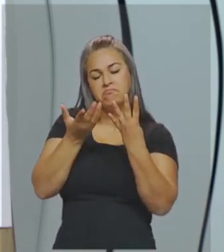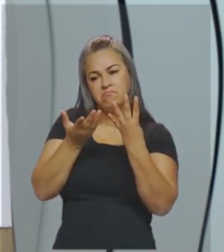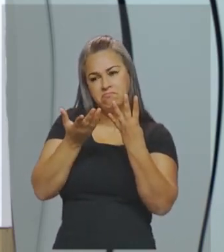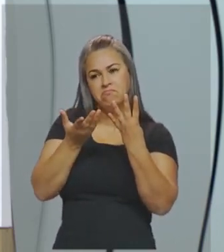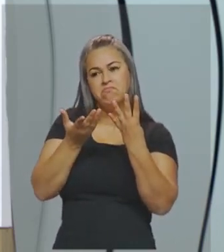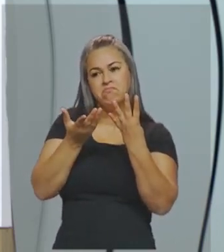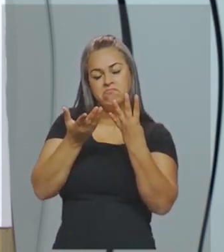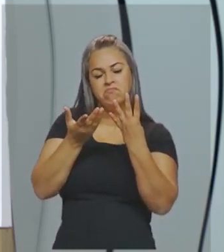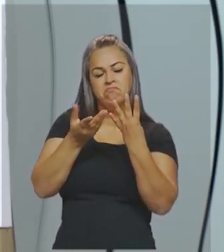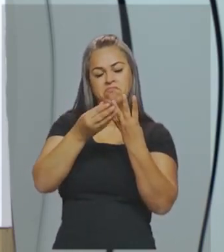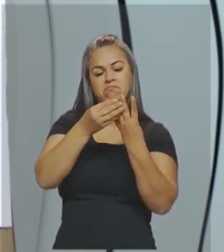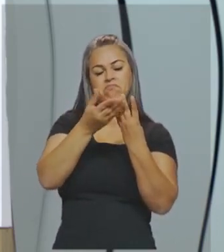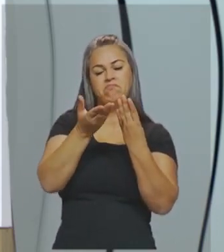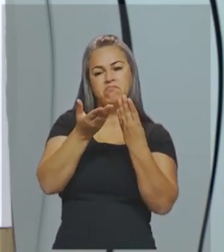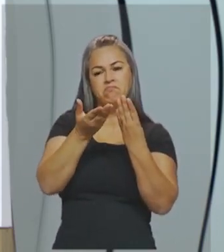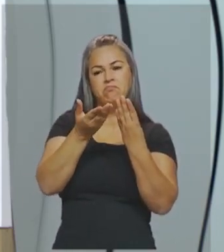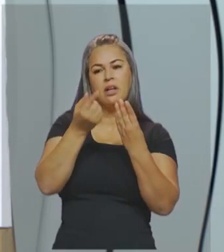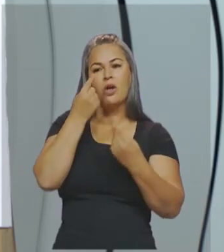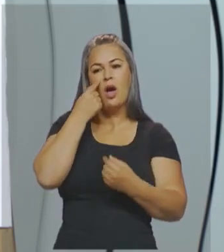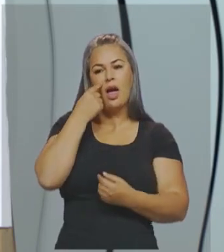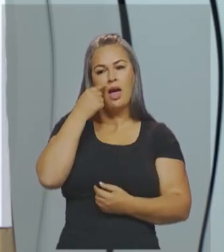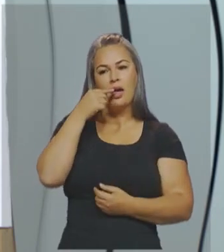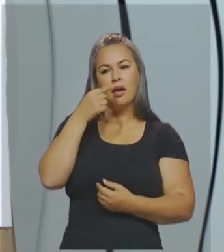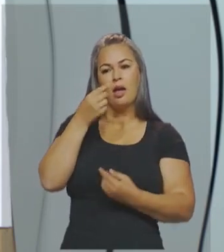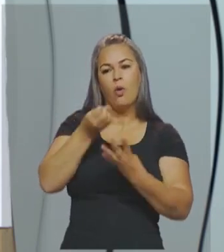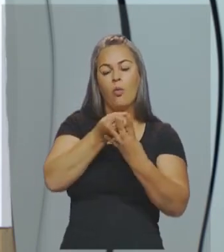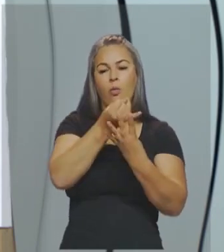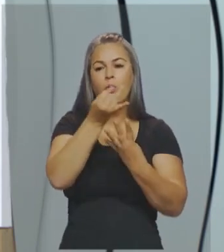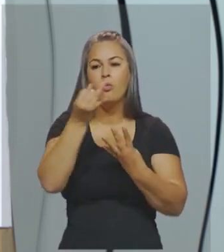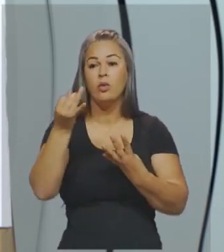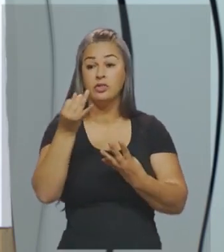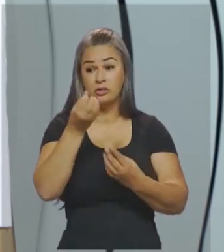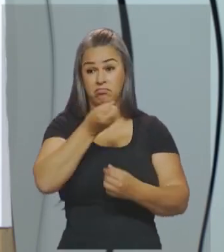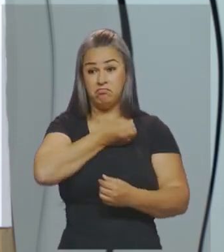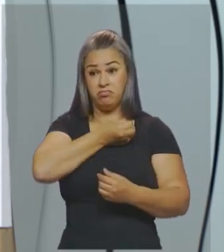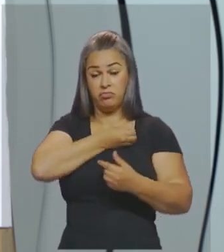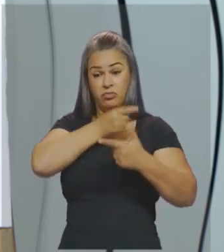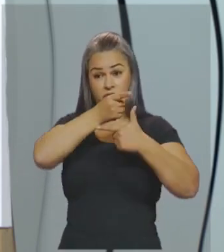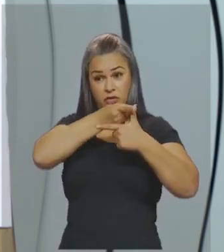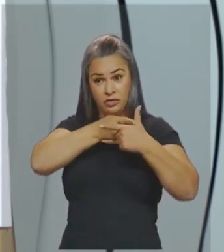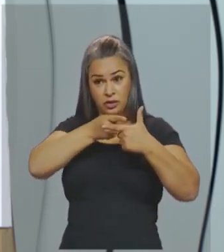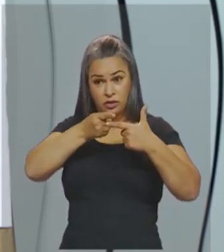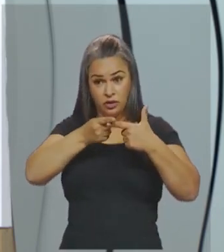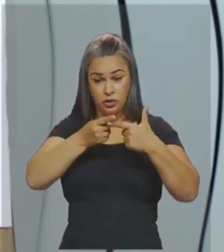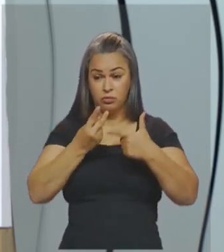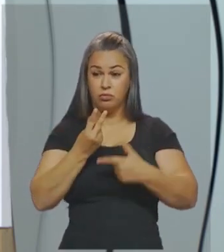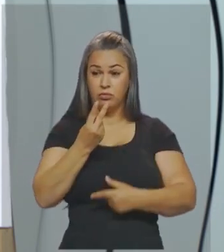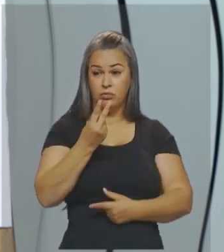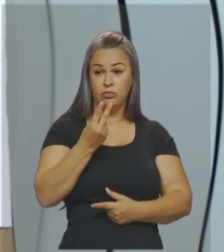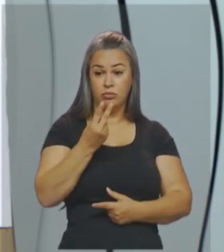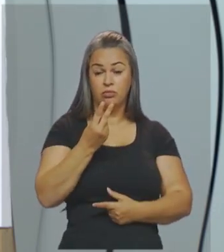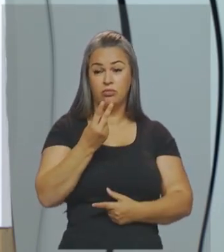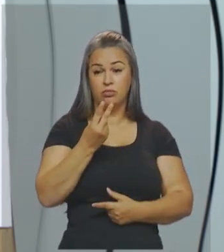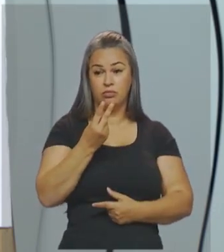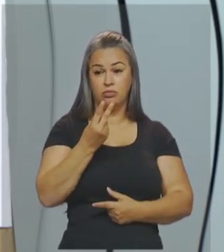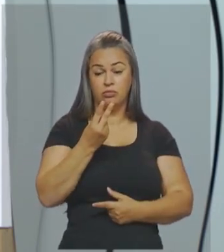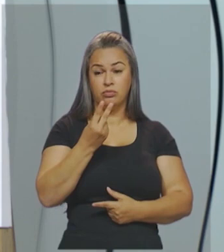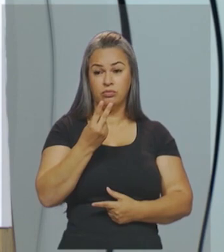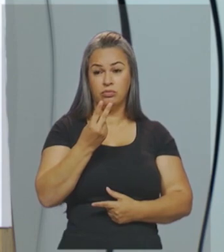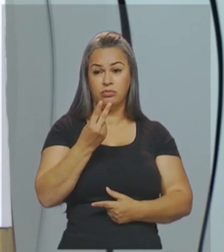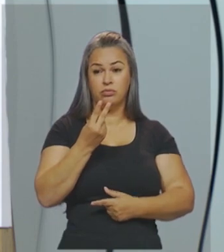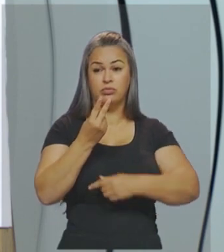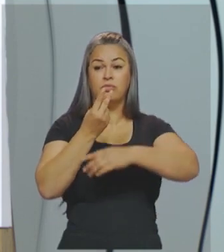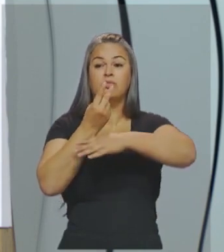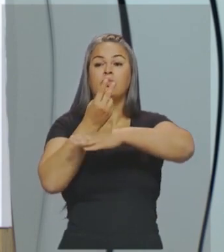Aí que está. Então, n dividido por 2, a gente vai pegar a quantidade e dividir por 2. Então, seria 4 ali, 4 dividido por 2, vai